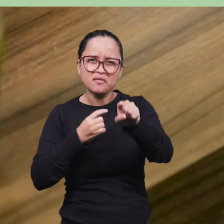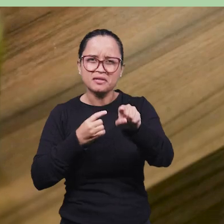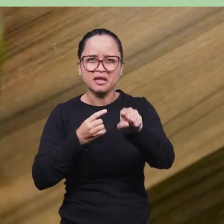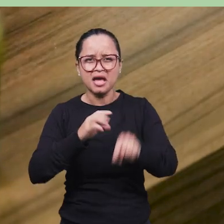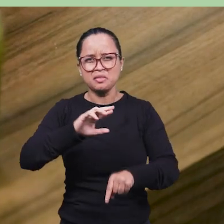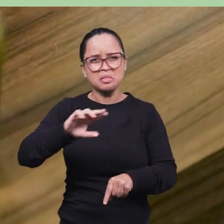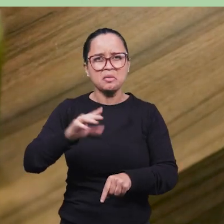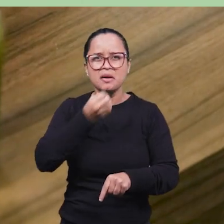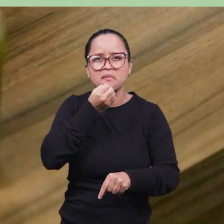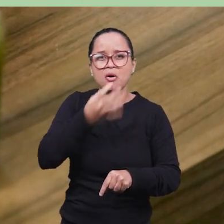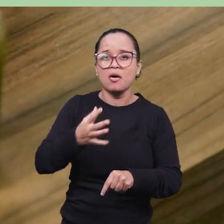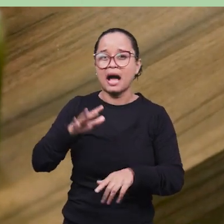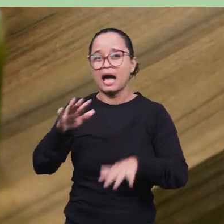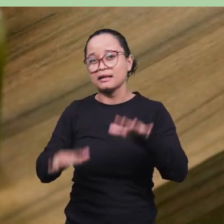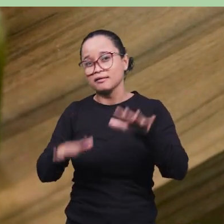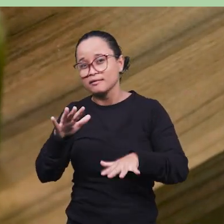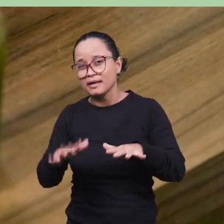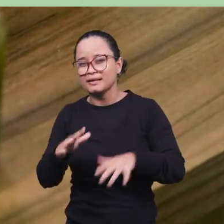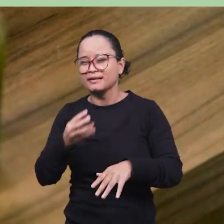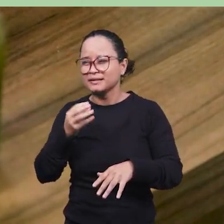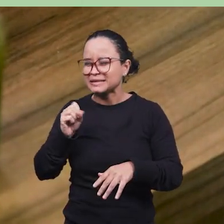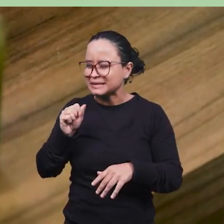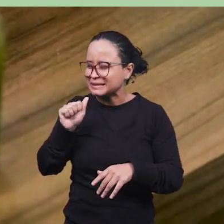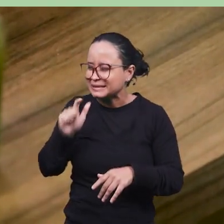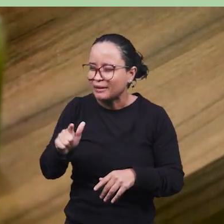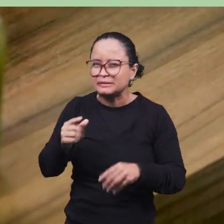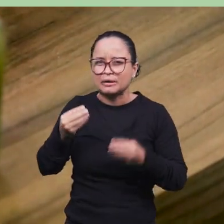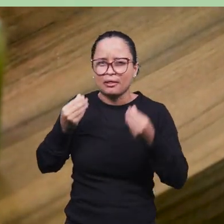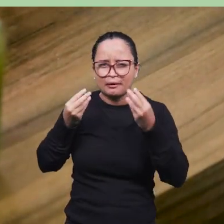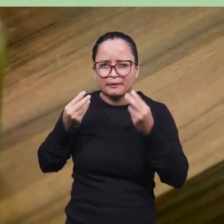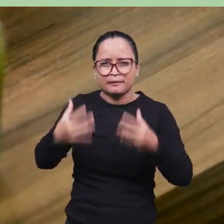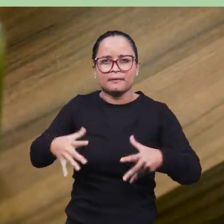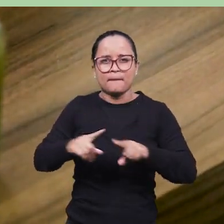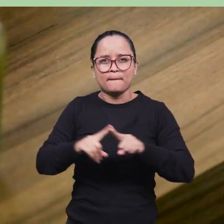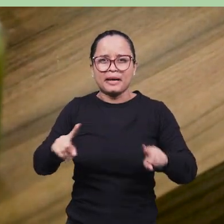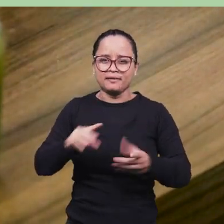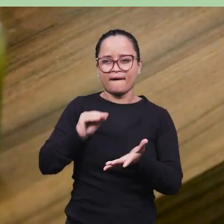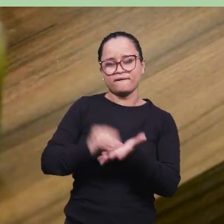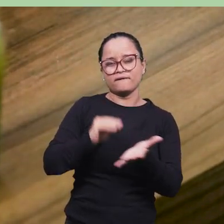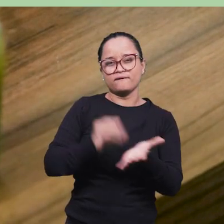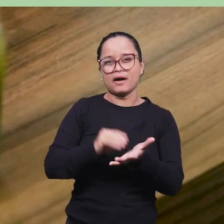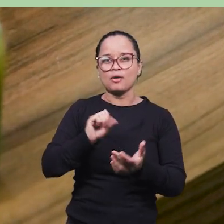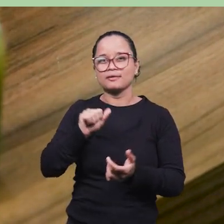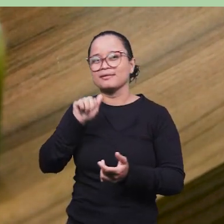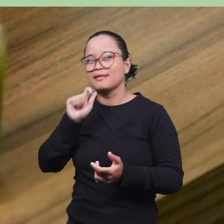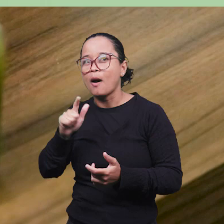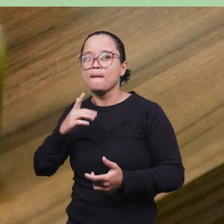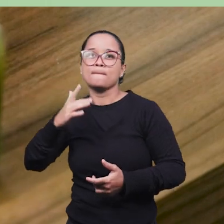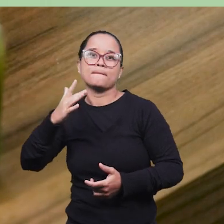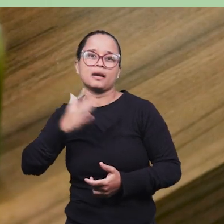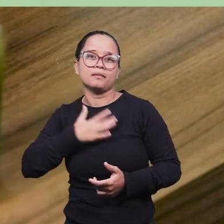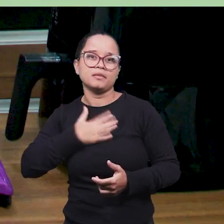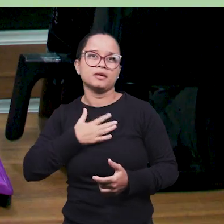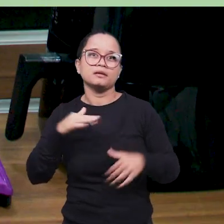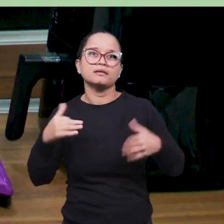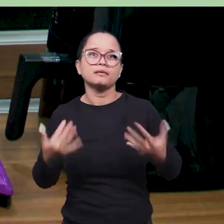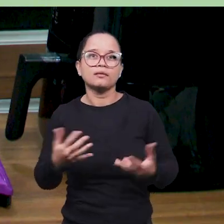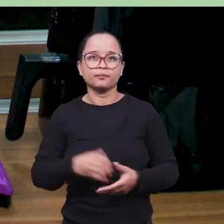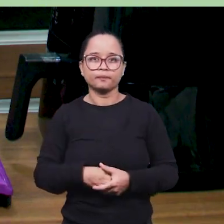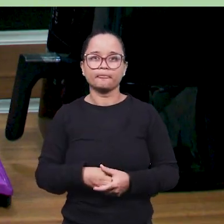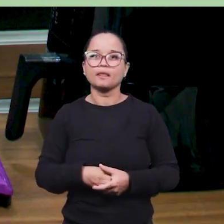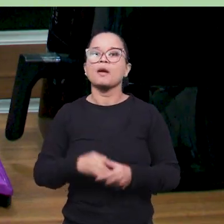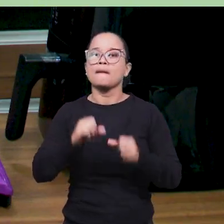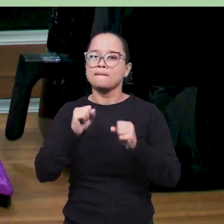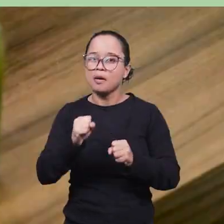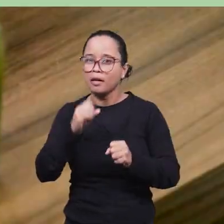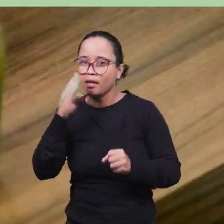você. Às vezes pode ser salgado para você, mas sem sal para mim. Então é literalmente quanto basta. Pode botar